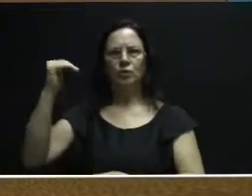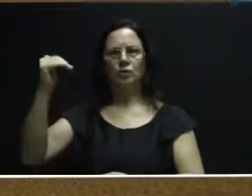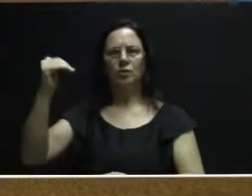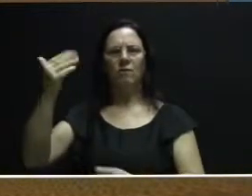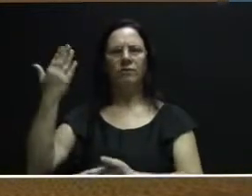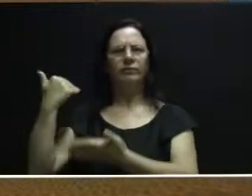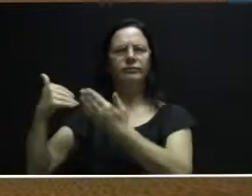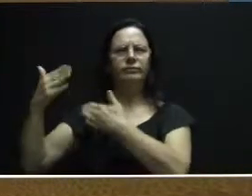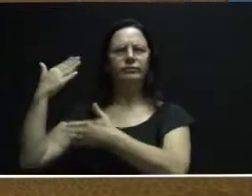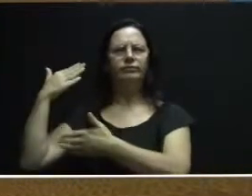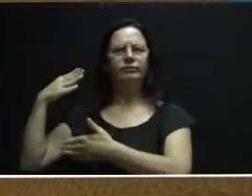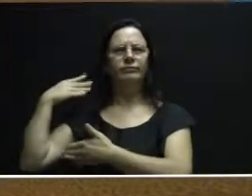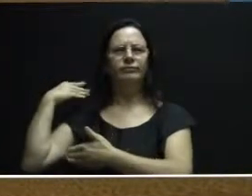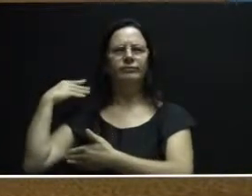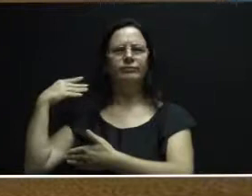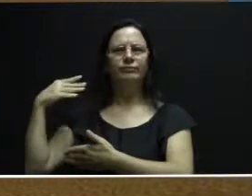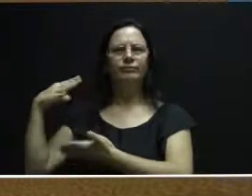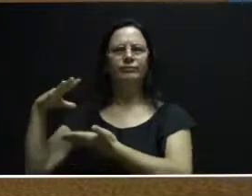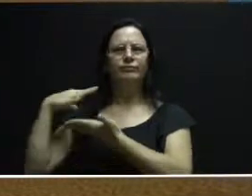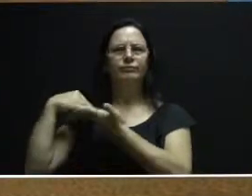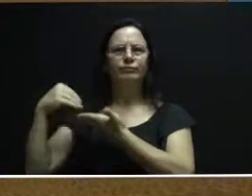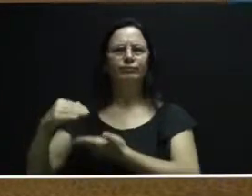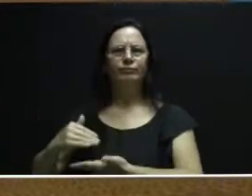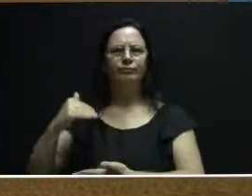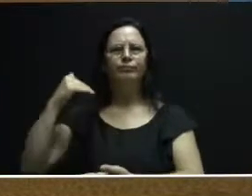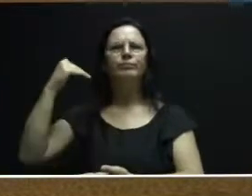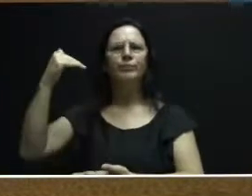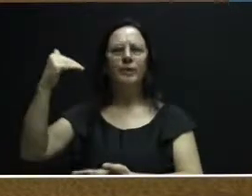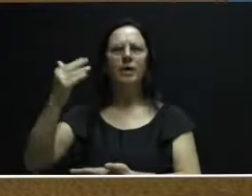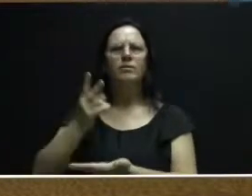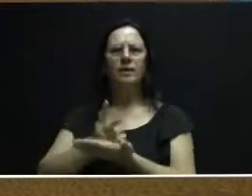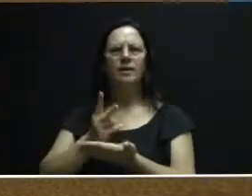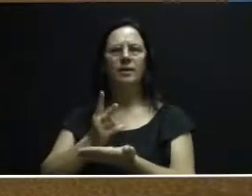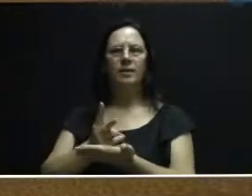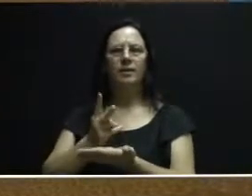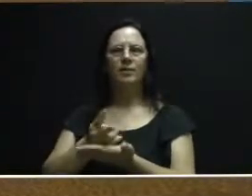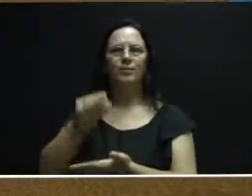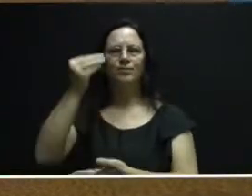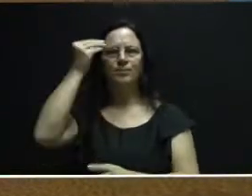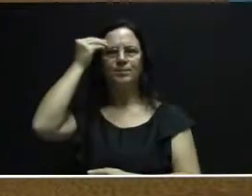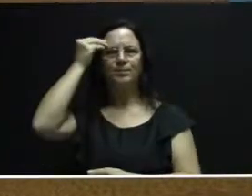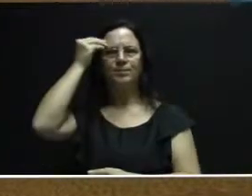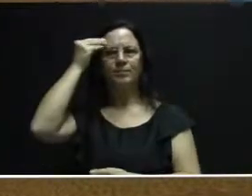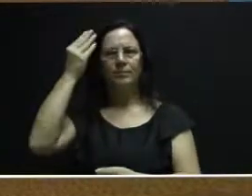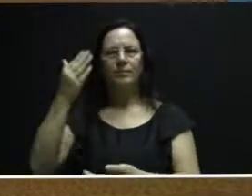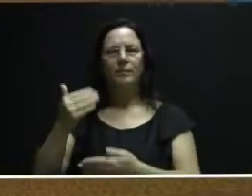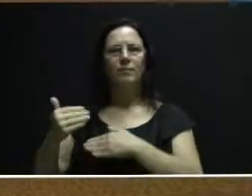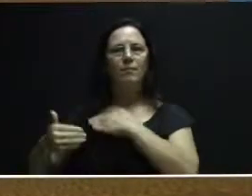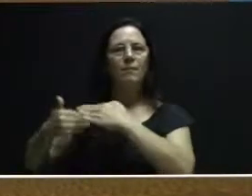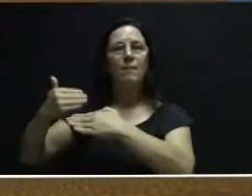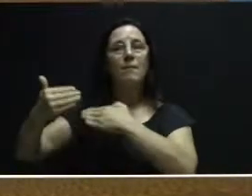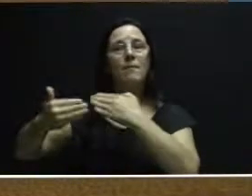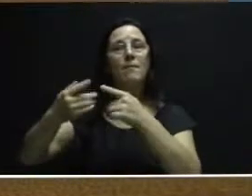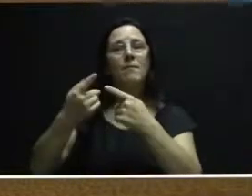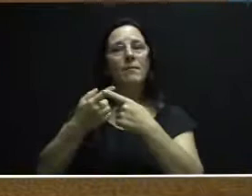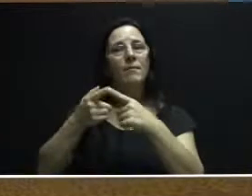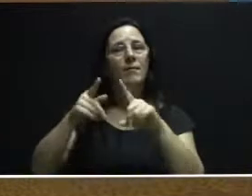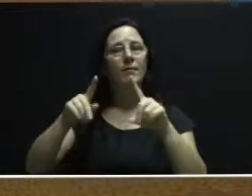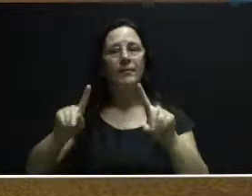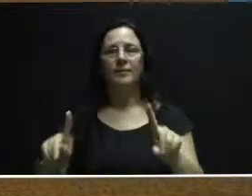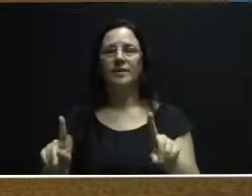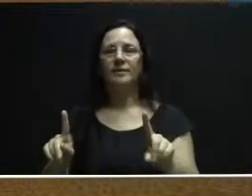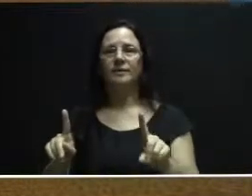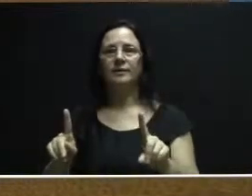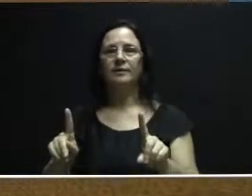que eu sou pequeno, porém, a gente vê que, não, com o decorrer do tempo, as coisas